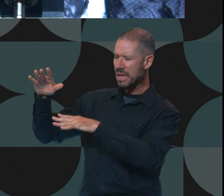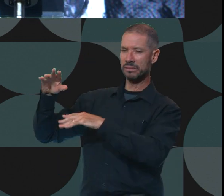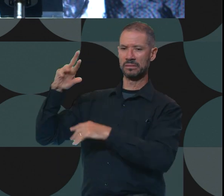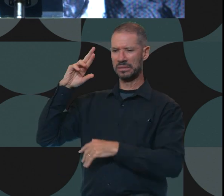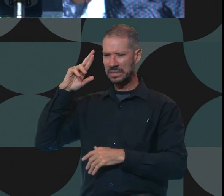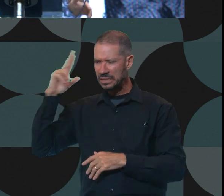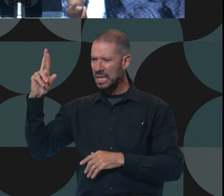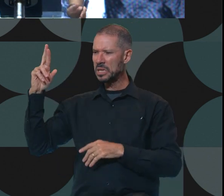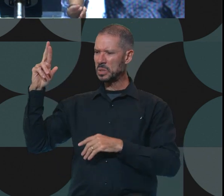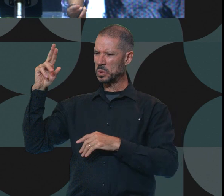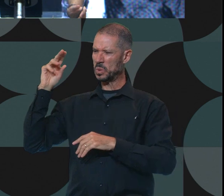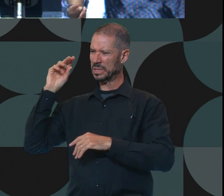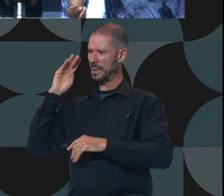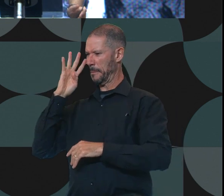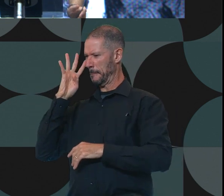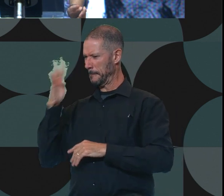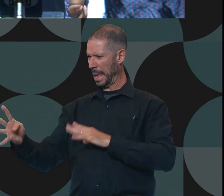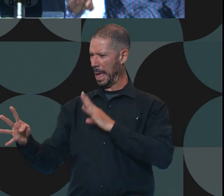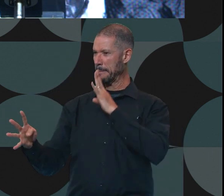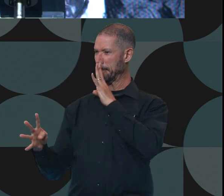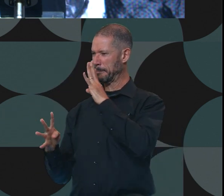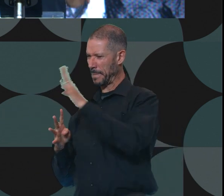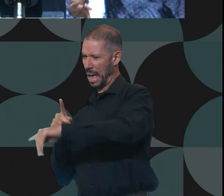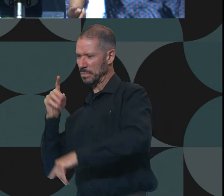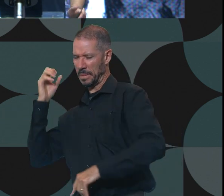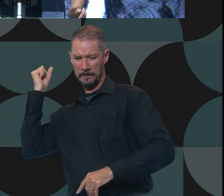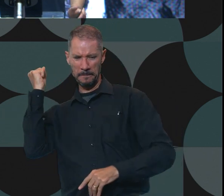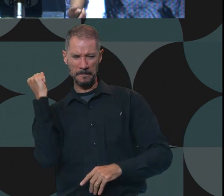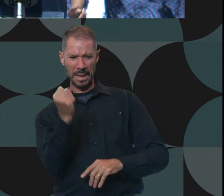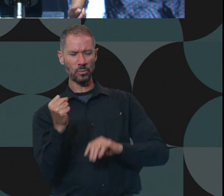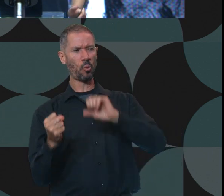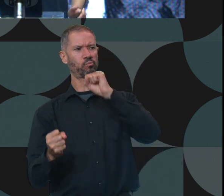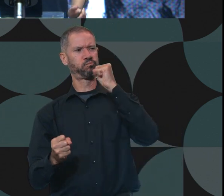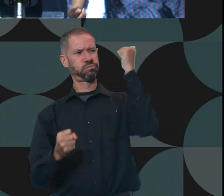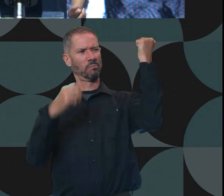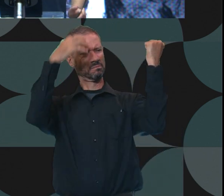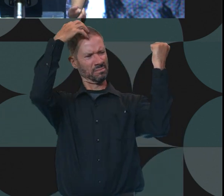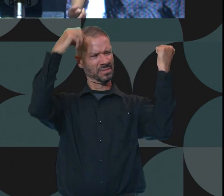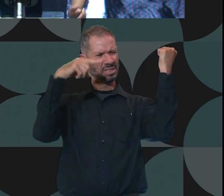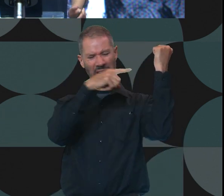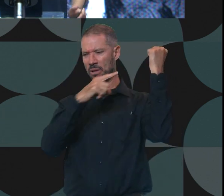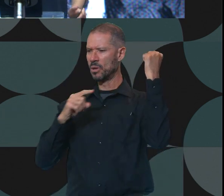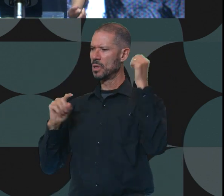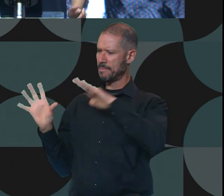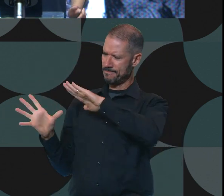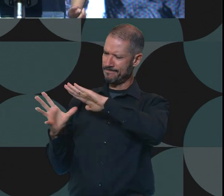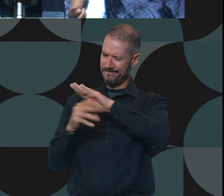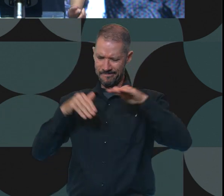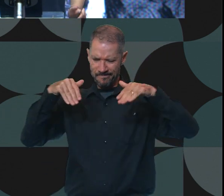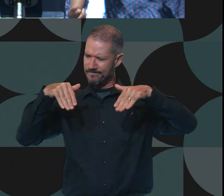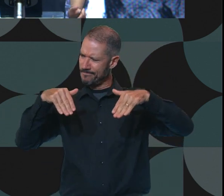está retribuindo por todo o sangue derramado do clã de Saul. Você roubou o trono